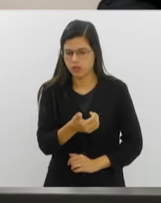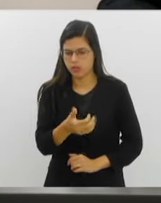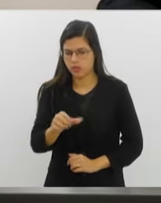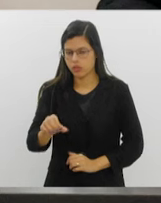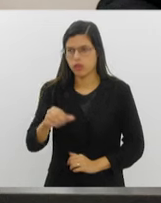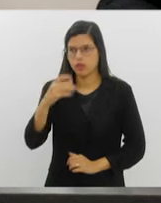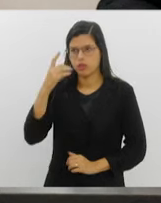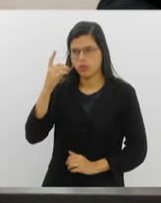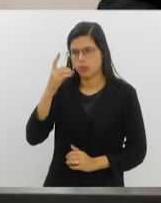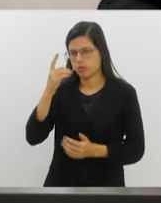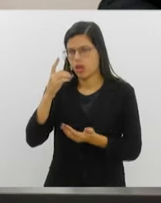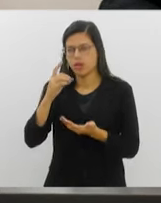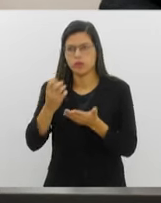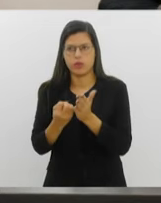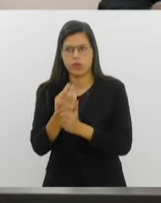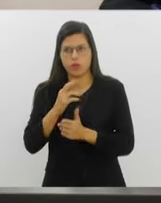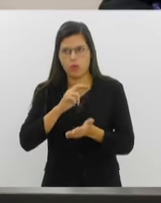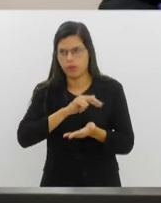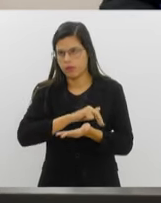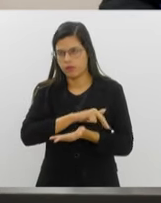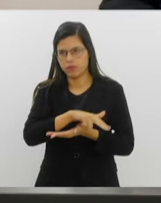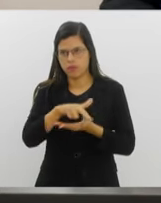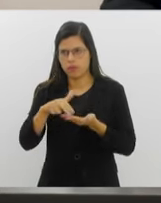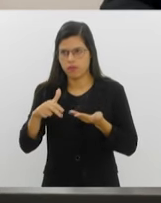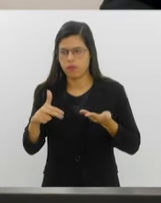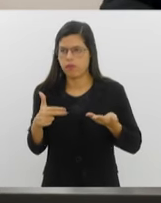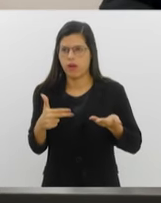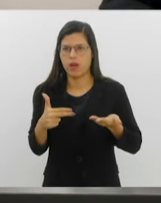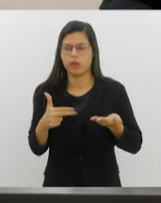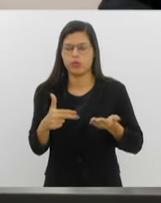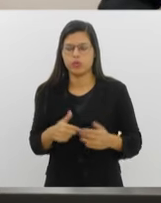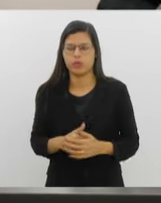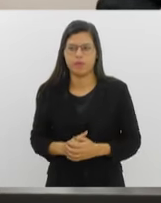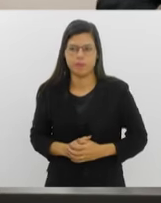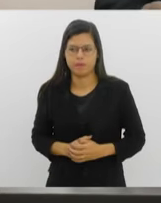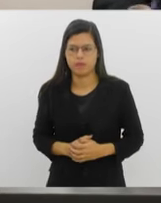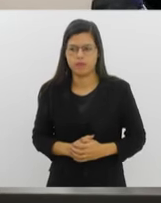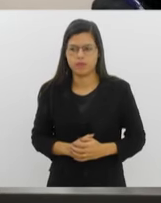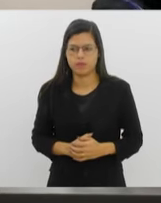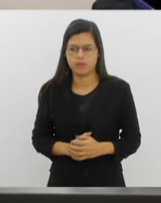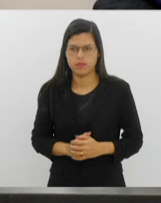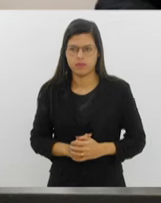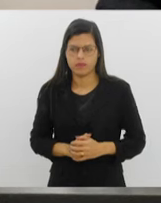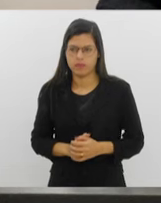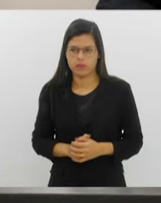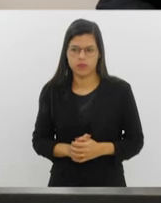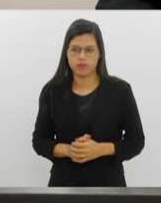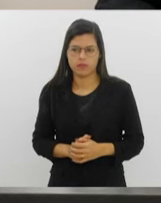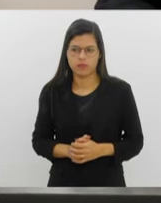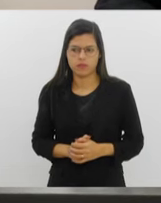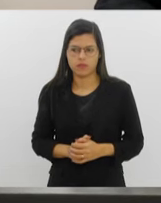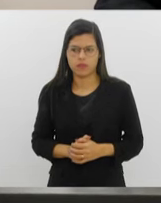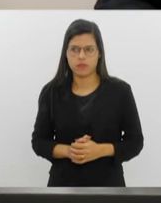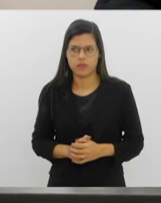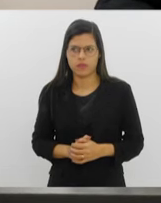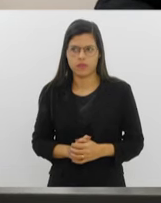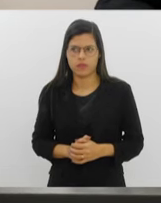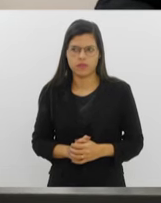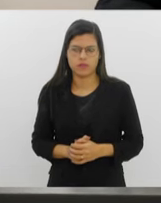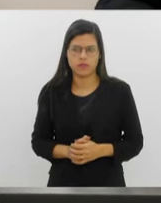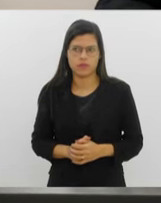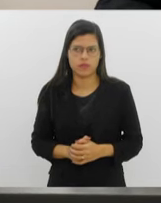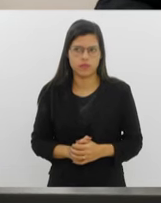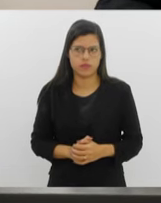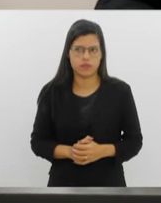Dr. Deodalto, Rodrigo Amorim, Márcio Pacheco, Bebeto, Léo Vieira, João Peixoto, Brazão, Giovanni Ratinho, Fábio Silva, Dr. Serginho, Valceaz, Alana Passos, Capitão